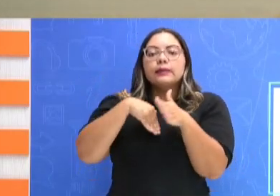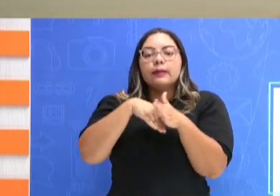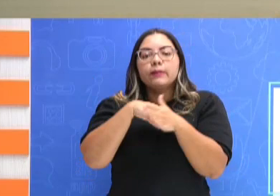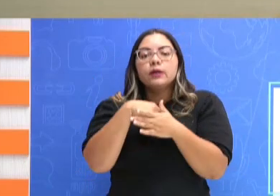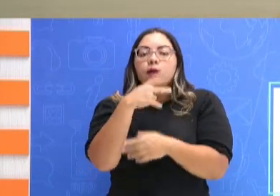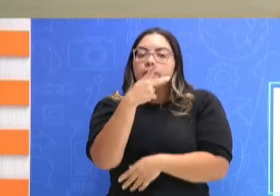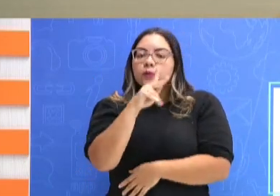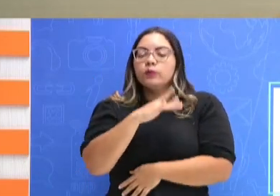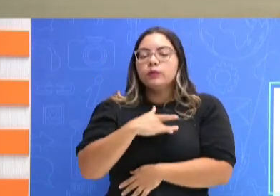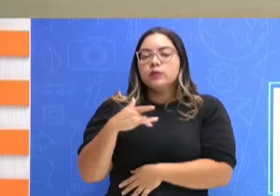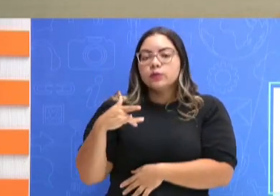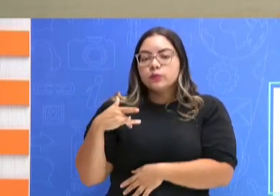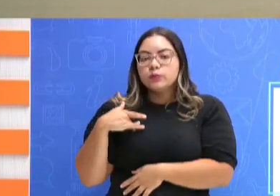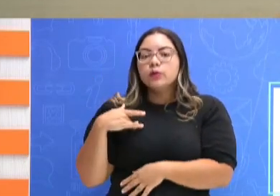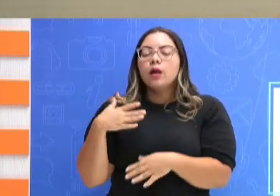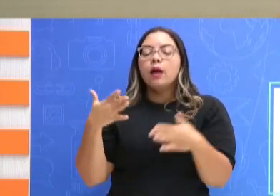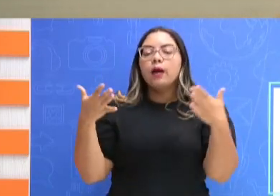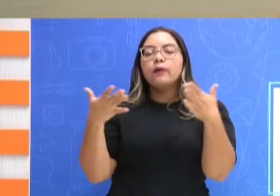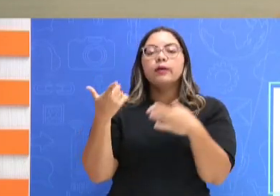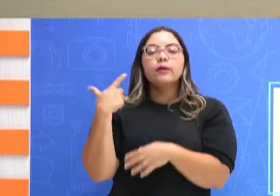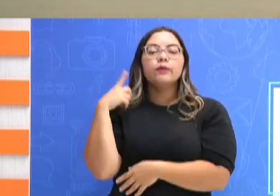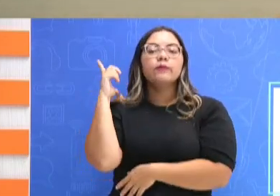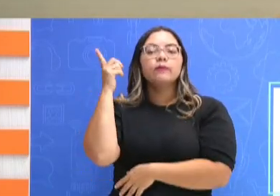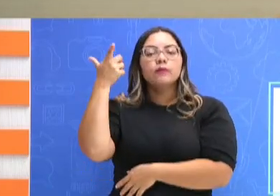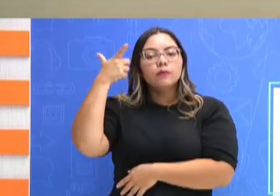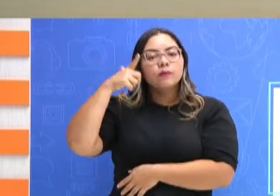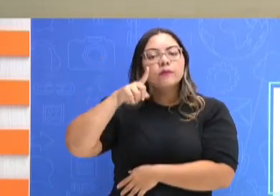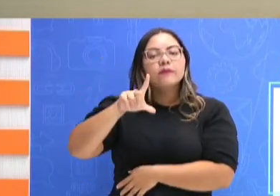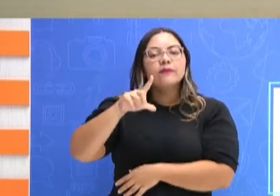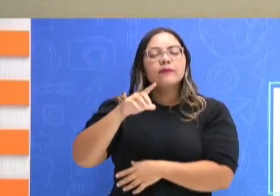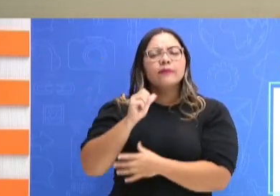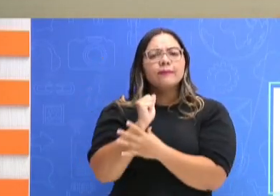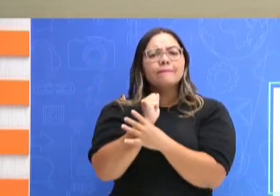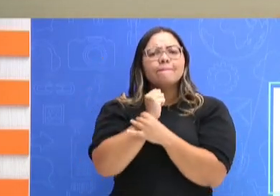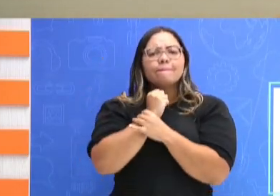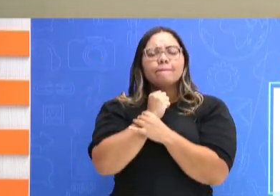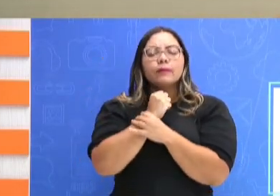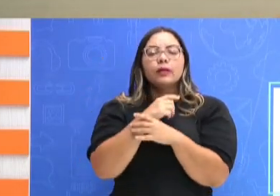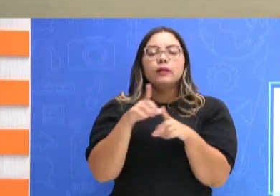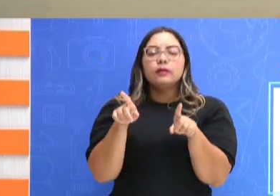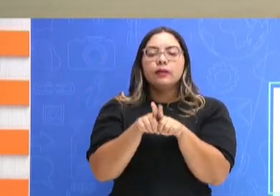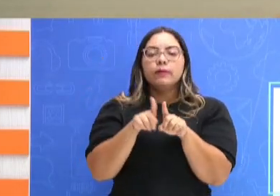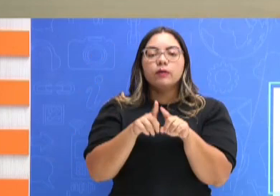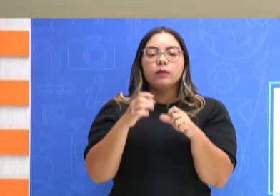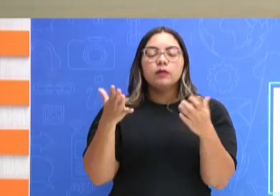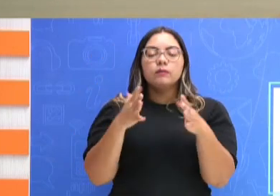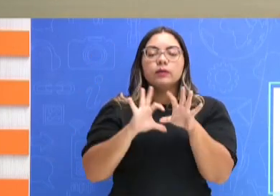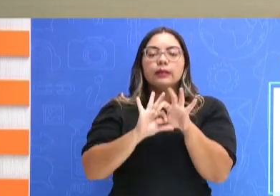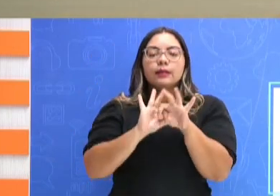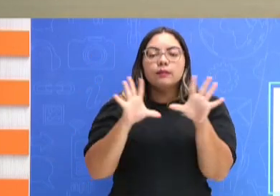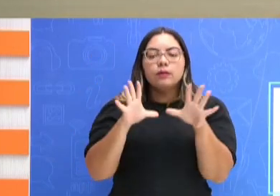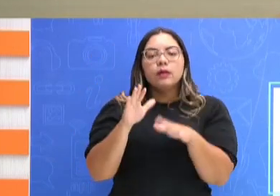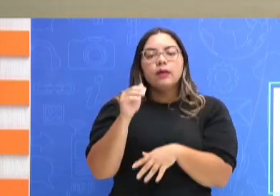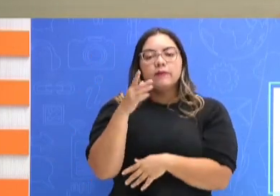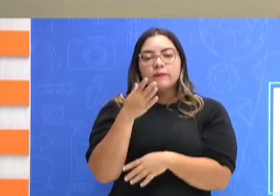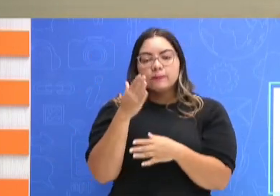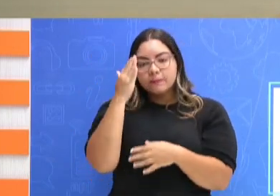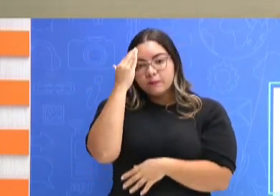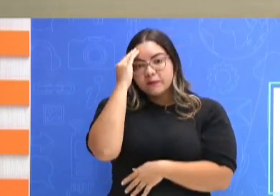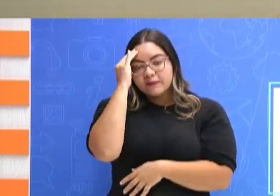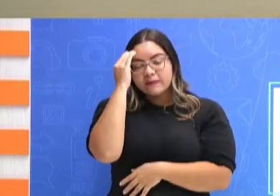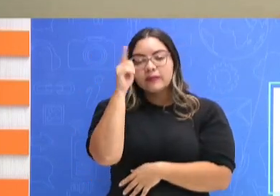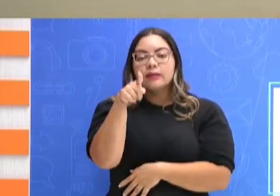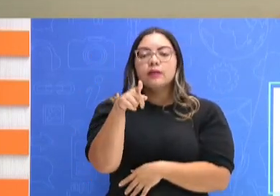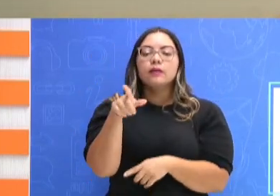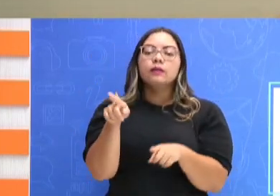na sua saúde. Como nesse momento a gente conseguiu segurar um pouco, a gente vai flexibilizar, liberando. Espero que todo mundo entenda, e